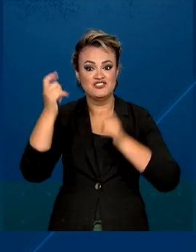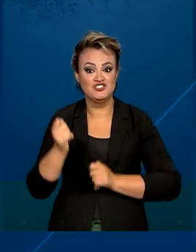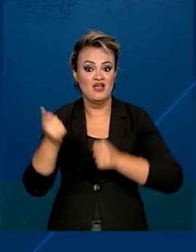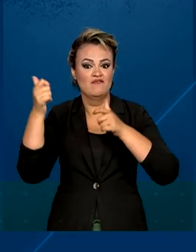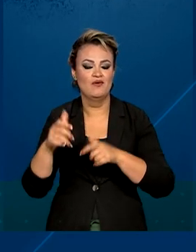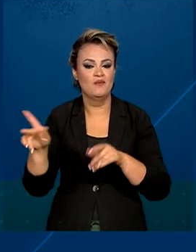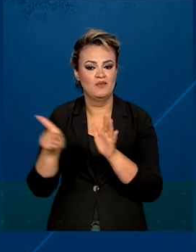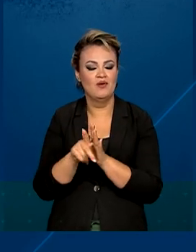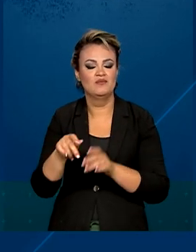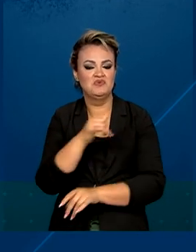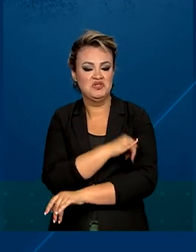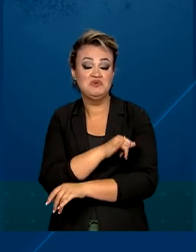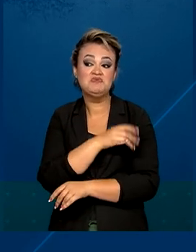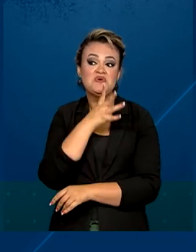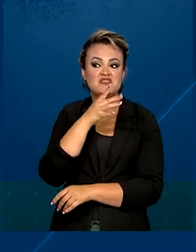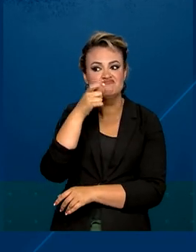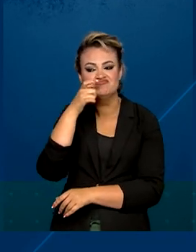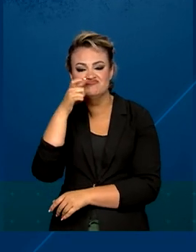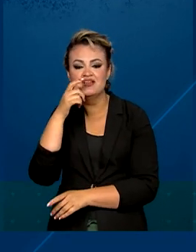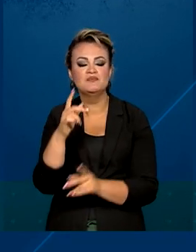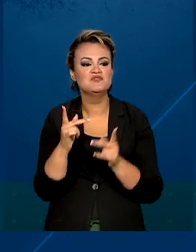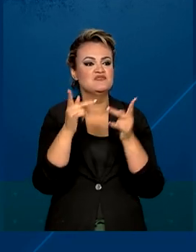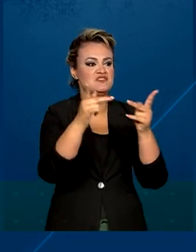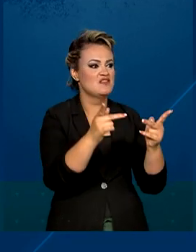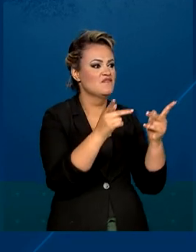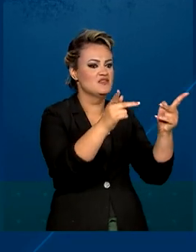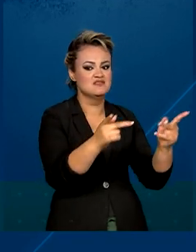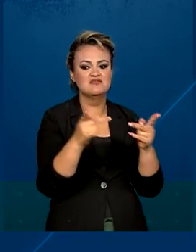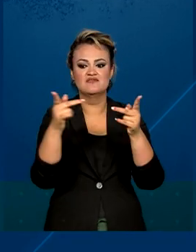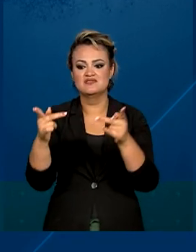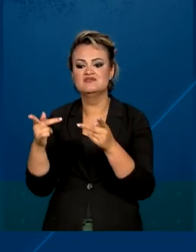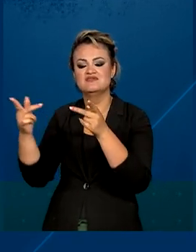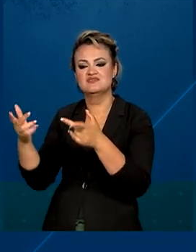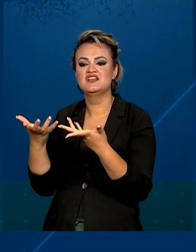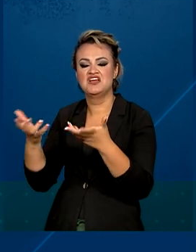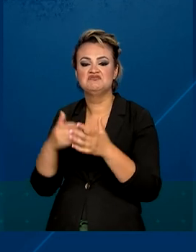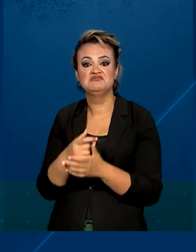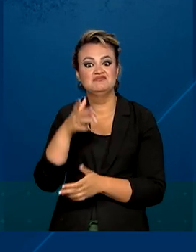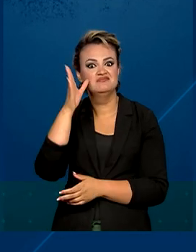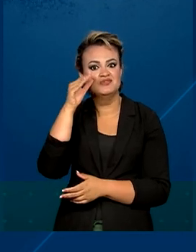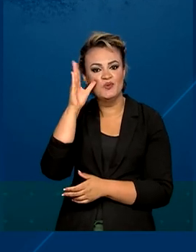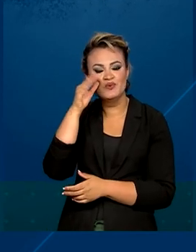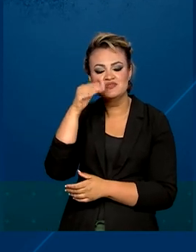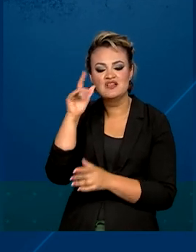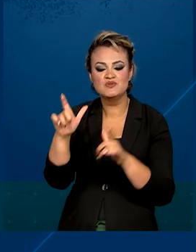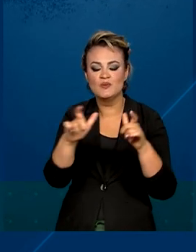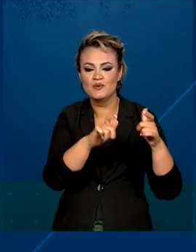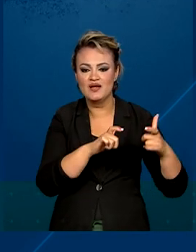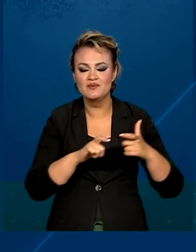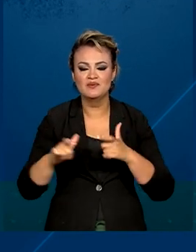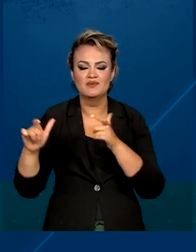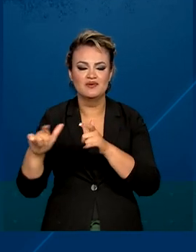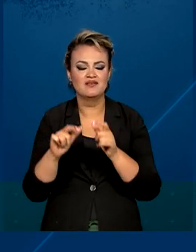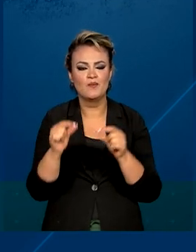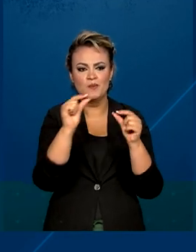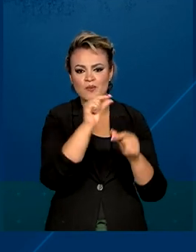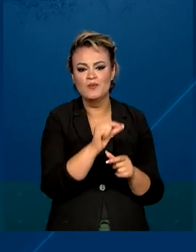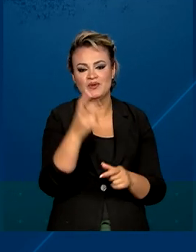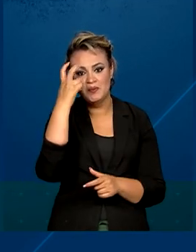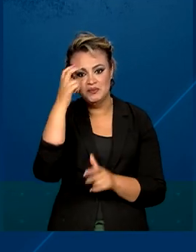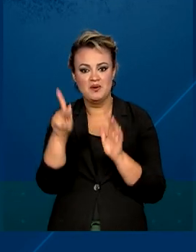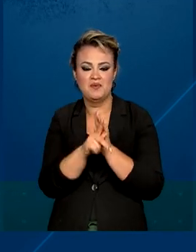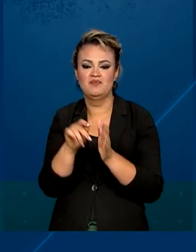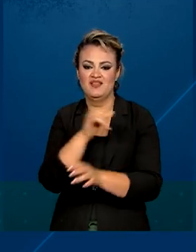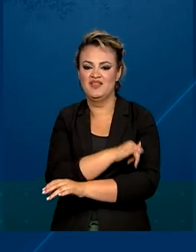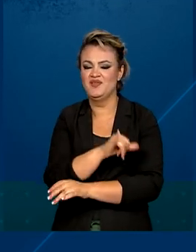Rio de Janeiro. Depois vou visitar a cidade e explorar sua arquitetura. Tenho interesse em conhecer os lugares e um pouco de toda a cultura